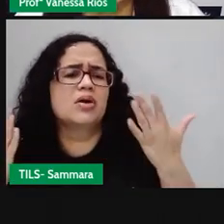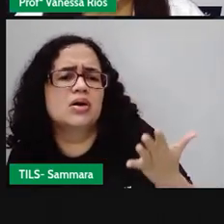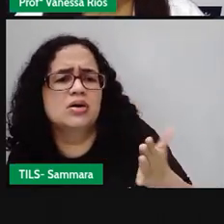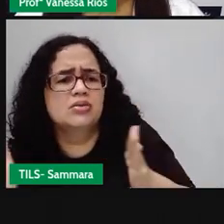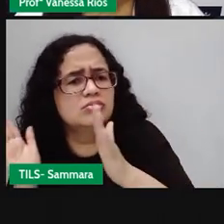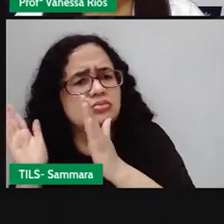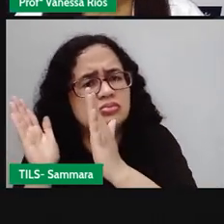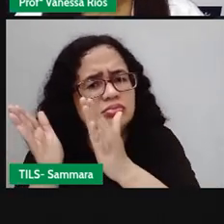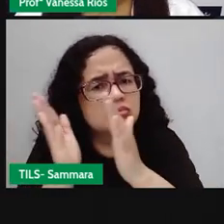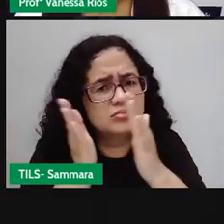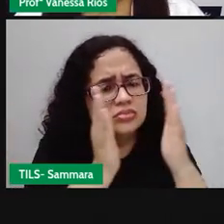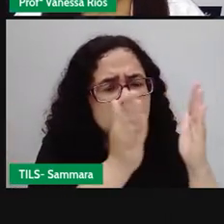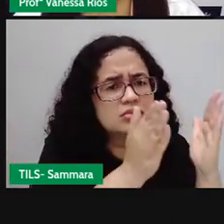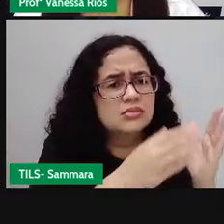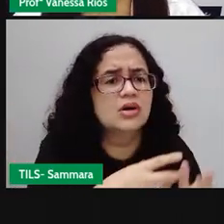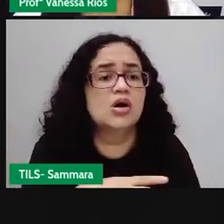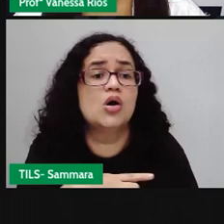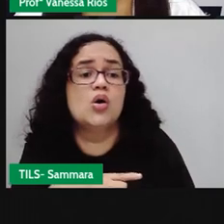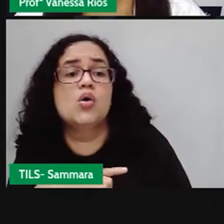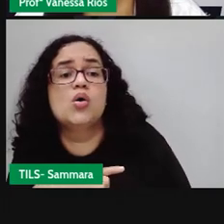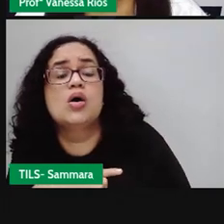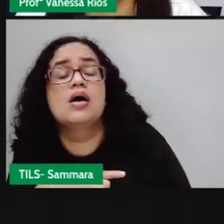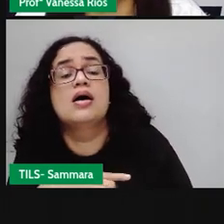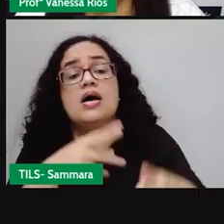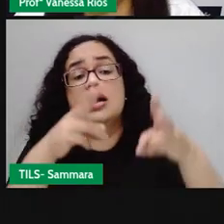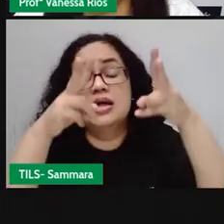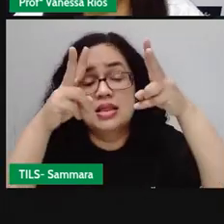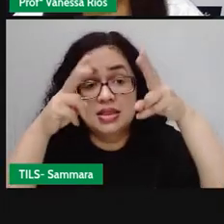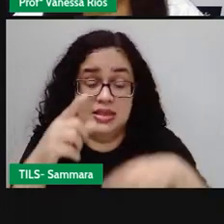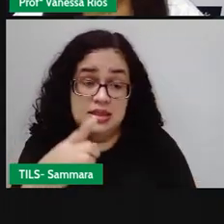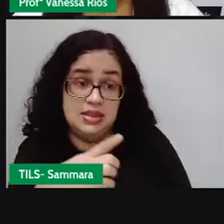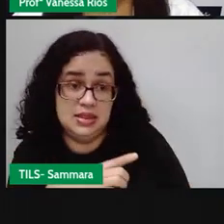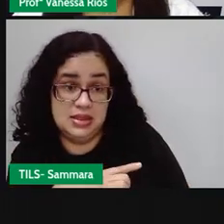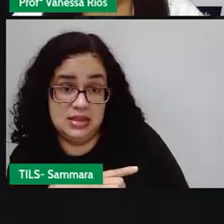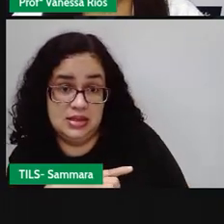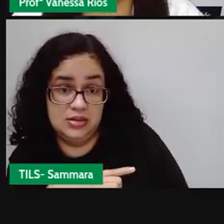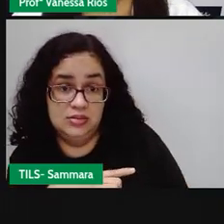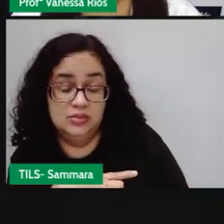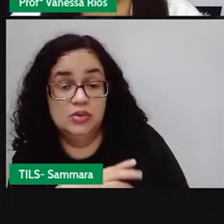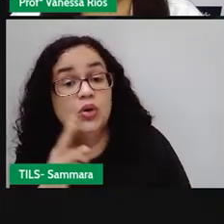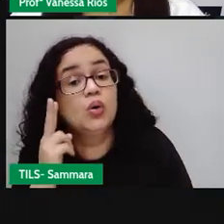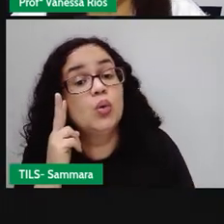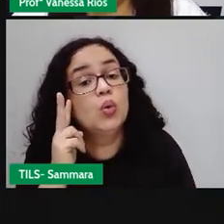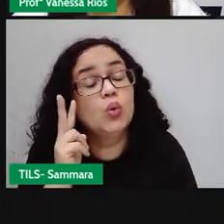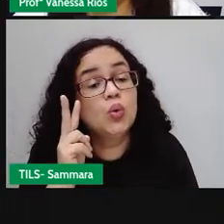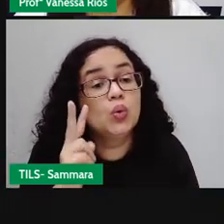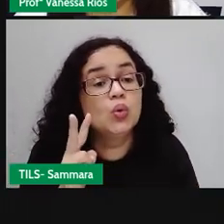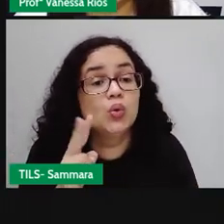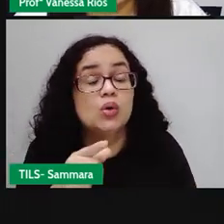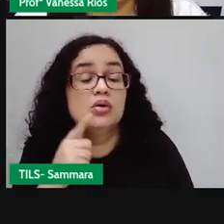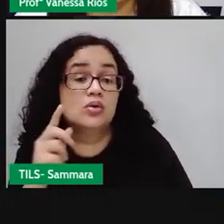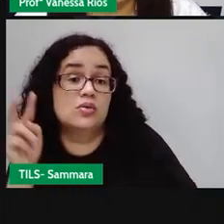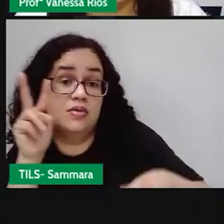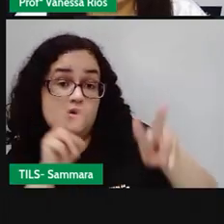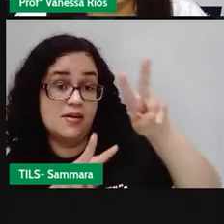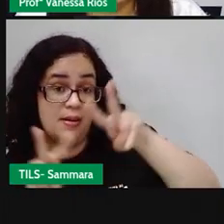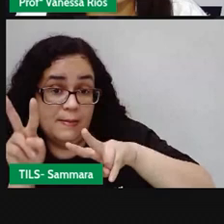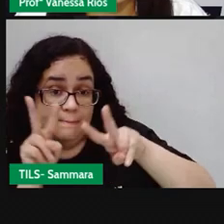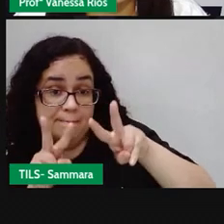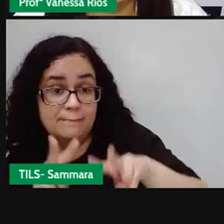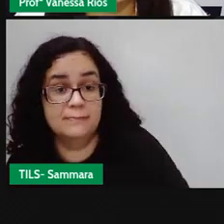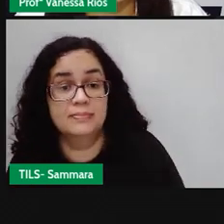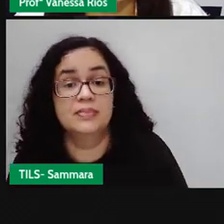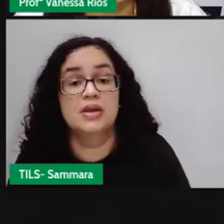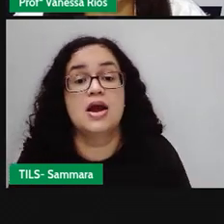sendo seguido, né? Para que essa ordem tenha sido estabelecida, olhem só. Quando a gente observa aqui,